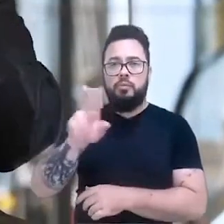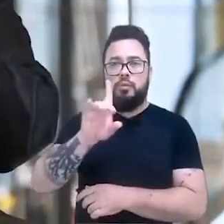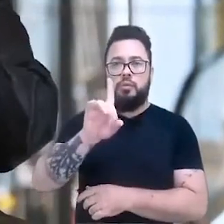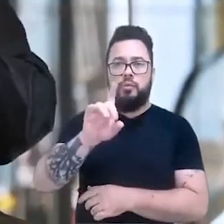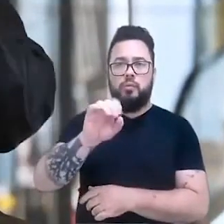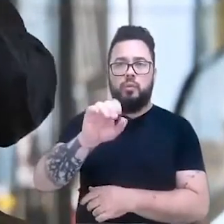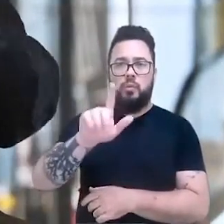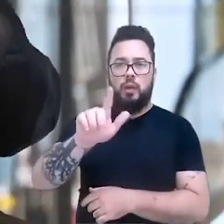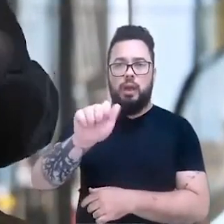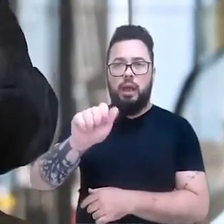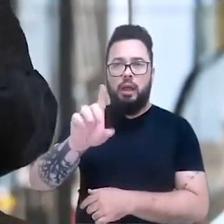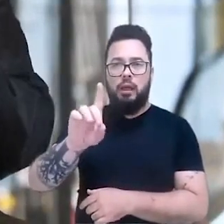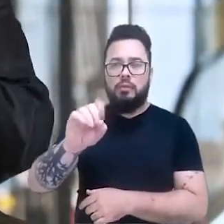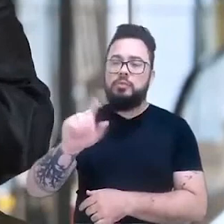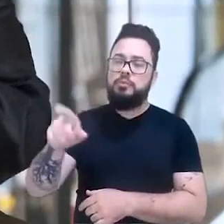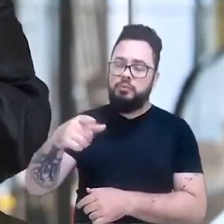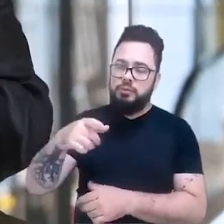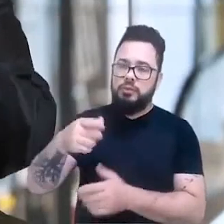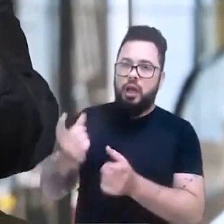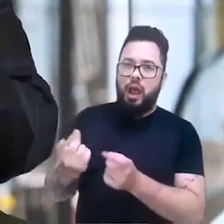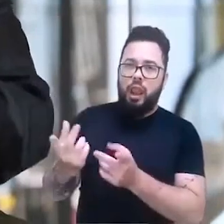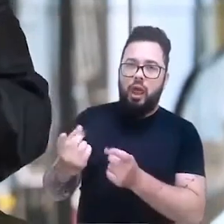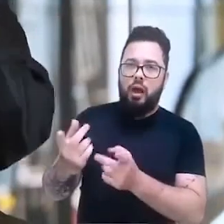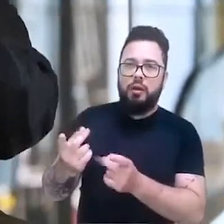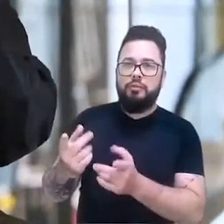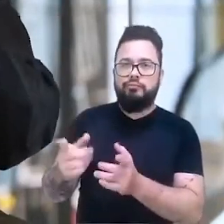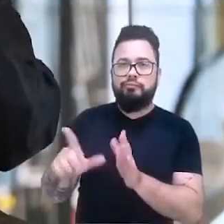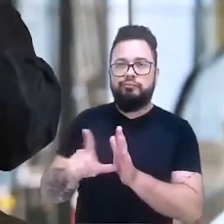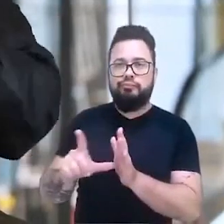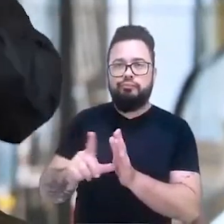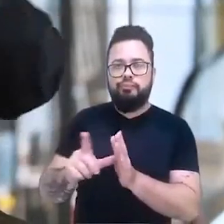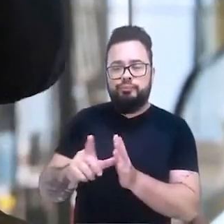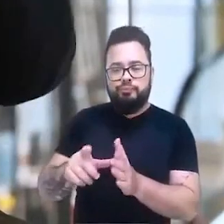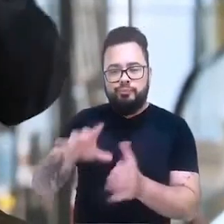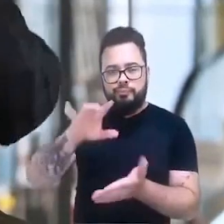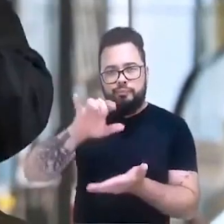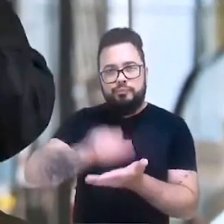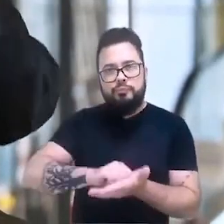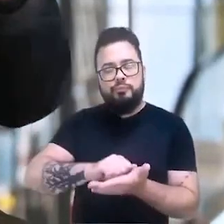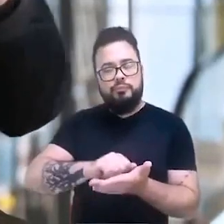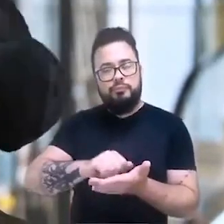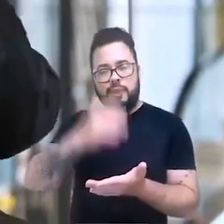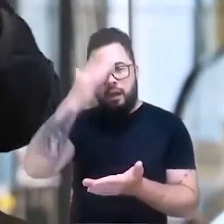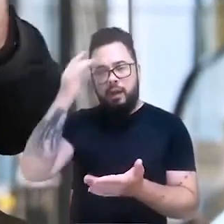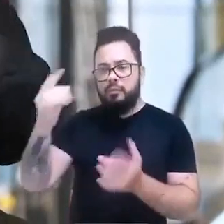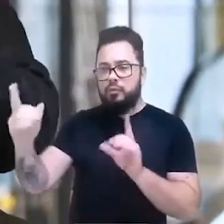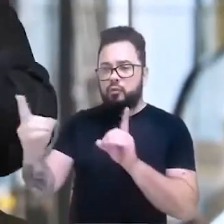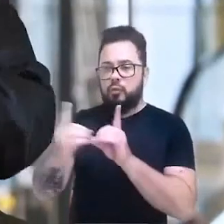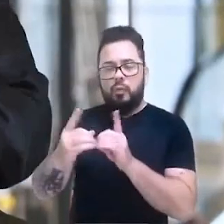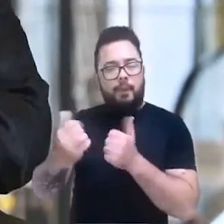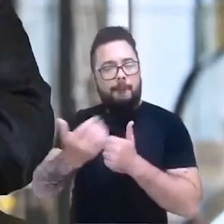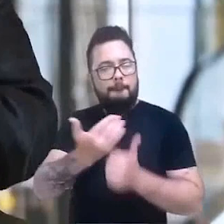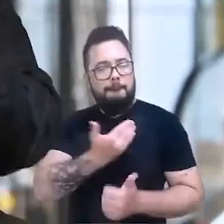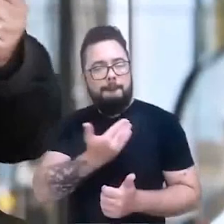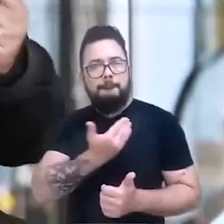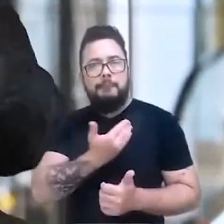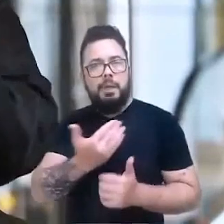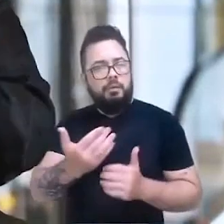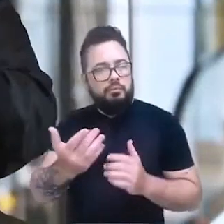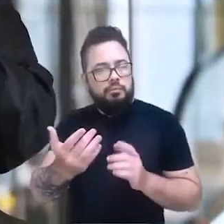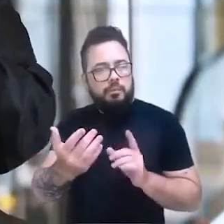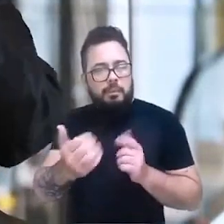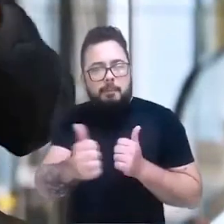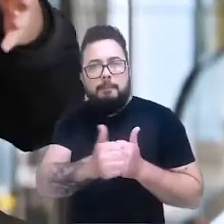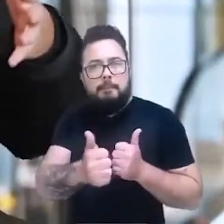assim, chama Do Lado. Então, é um aplicativo onde você pode cadastrar a sua lojinha e eu conecto você com o cara mais próximo de você para comprar, em vez de você comprar